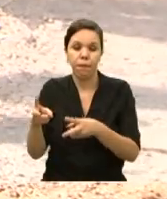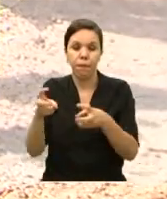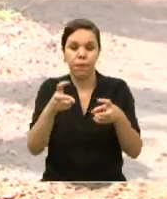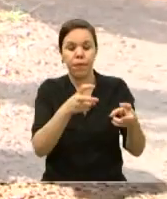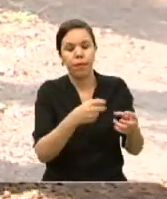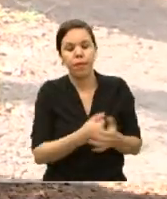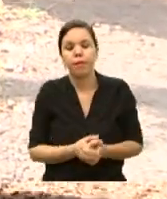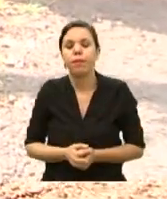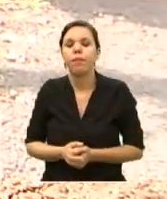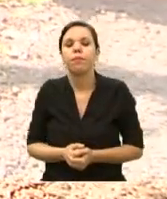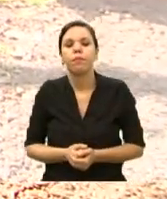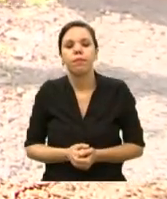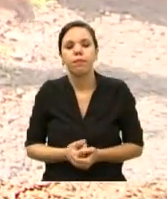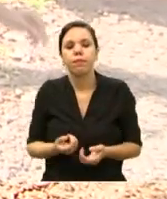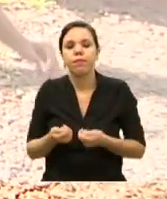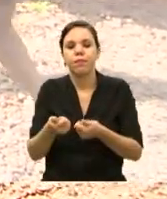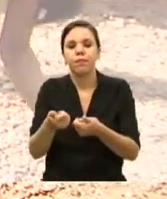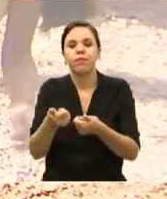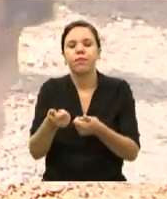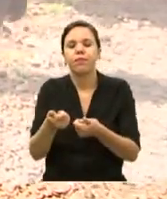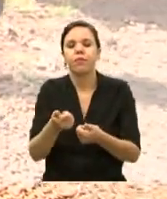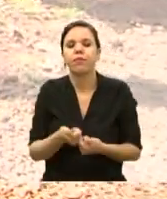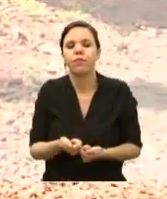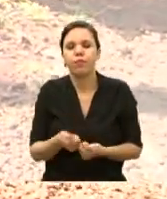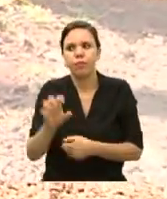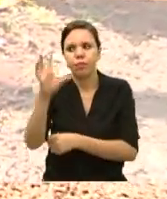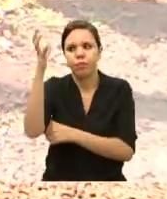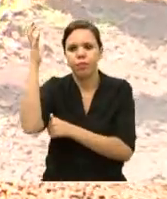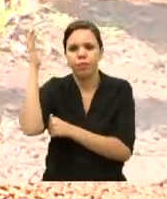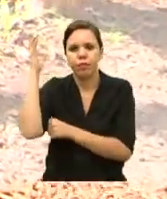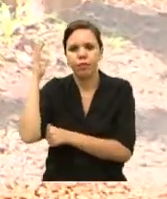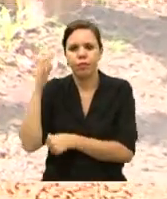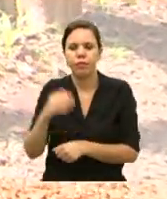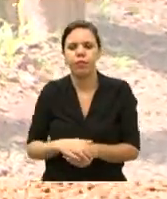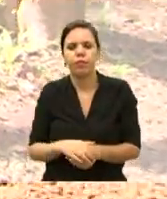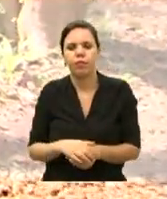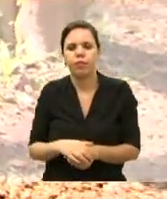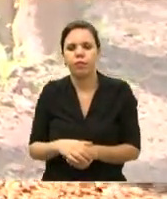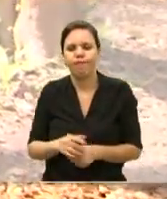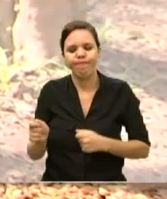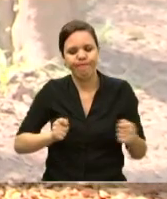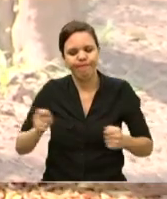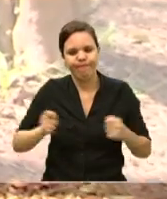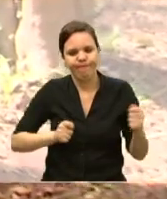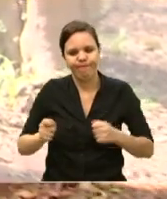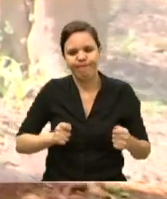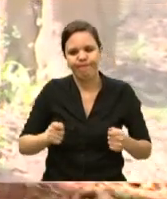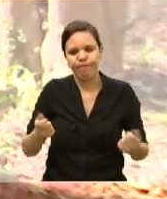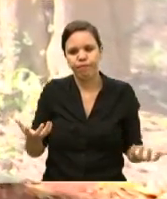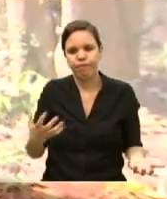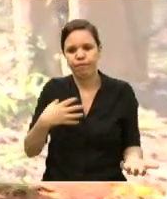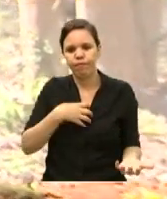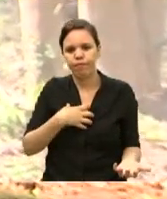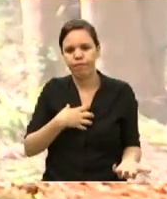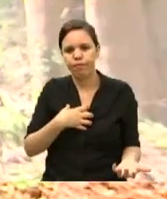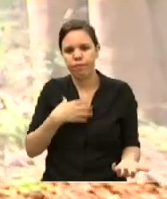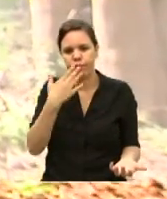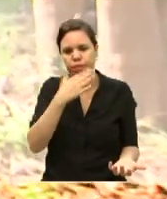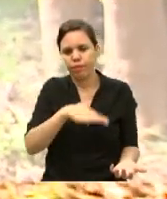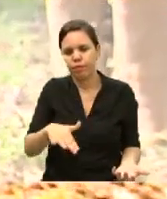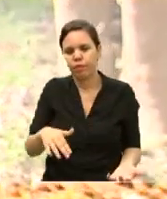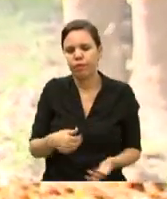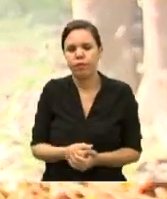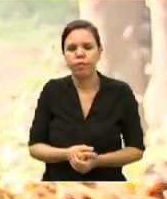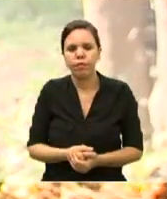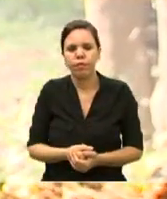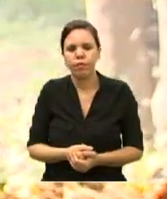4 semanas, né? Para aquela criança, ela chega de uma maneira assim nos outros corpos dela, no corpo